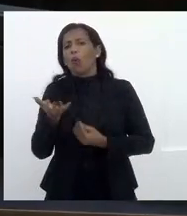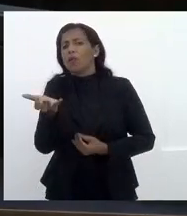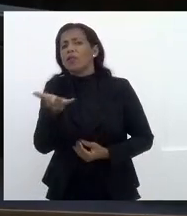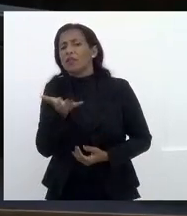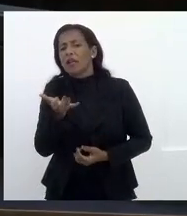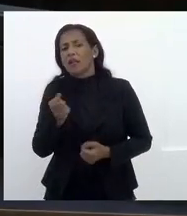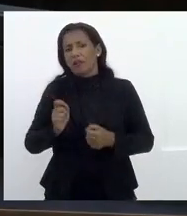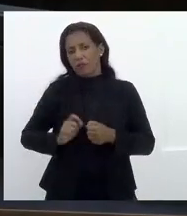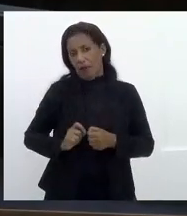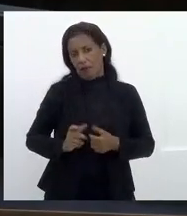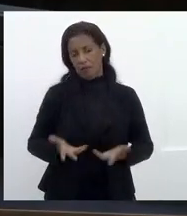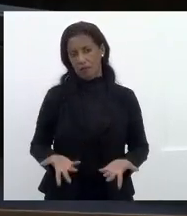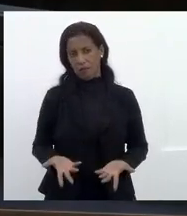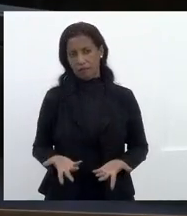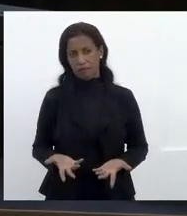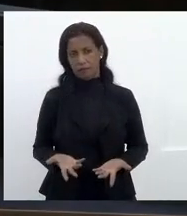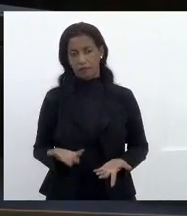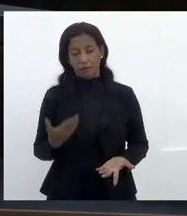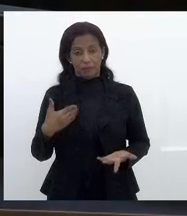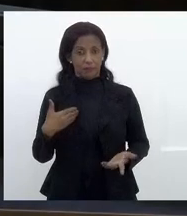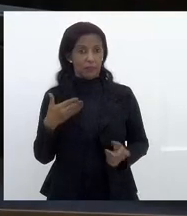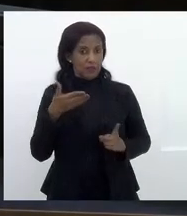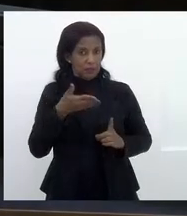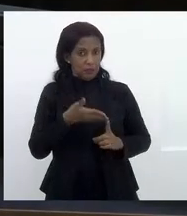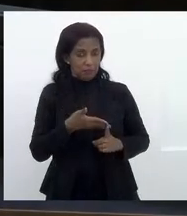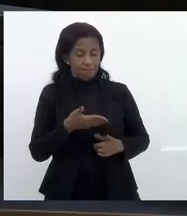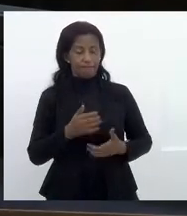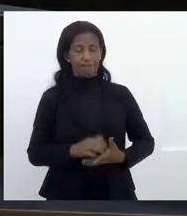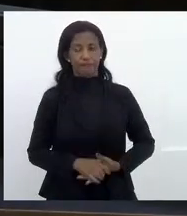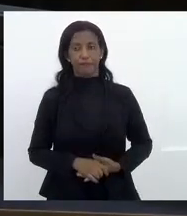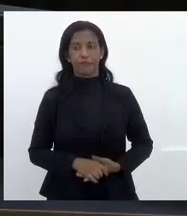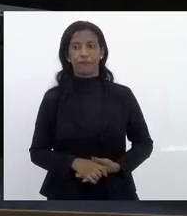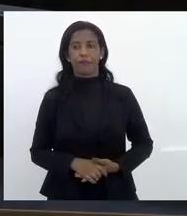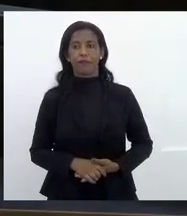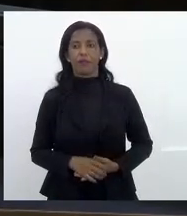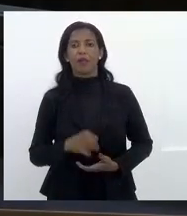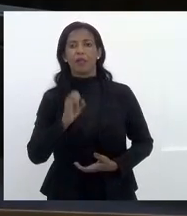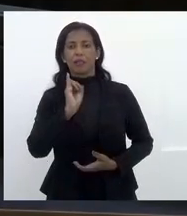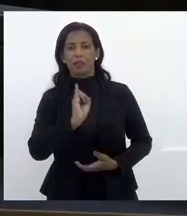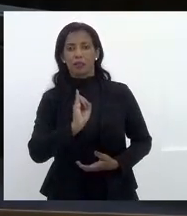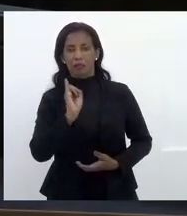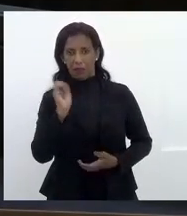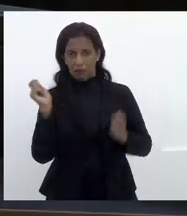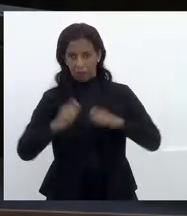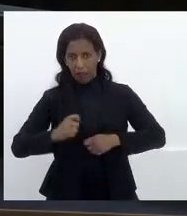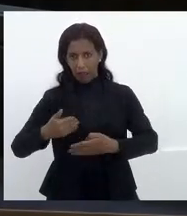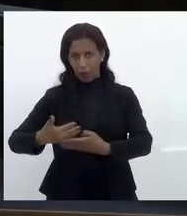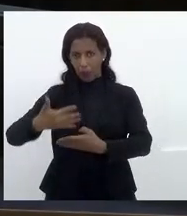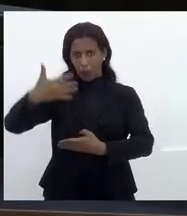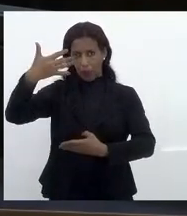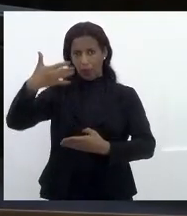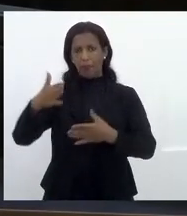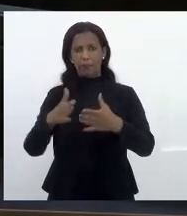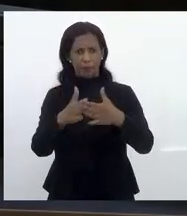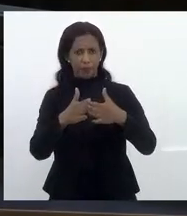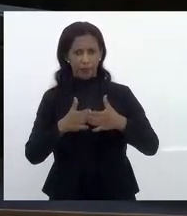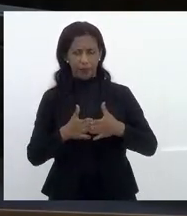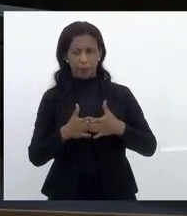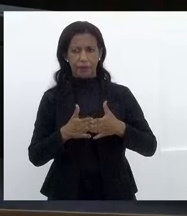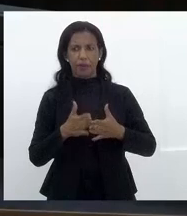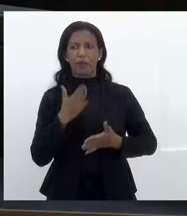que passa bom nesse sentido tá se possível a apareceu lá por favor